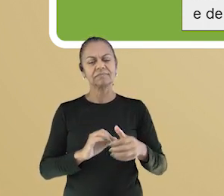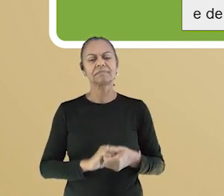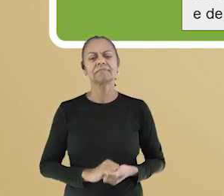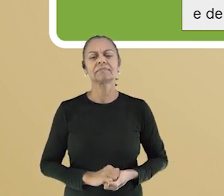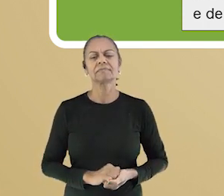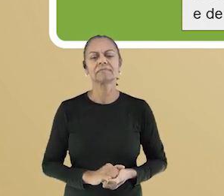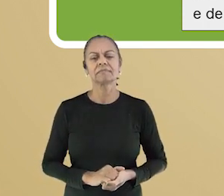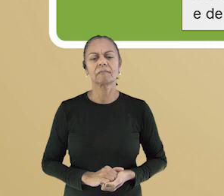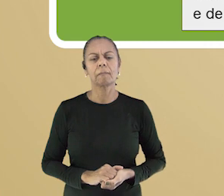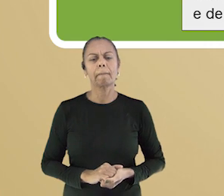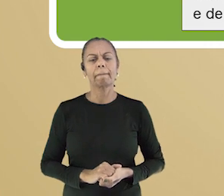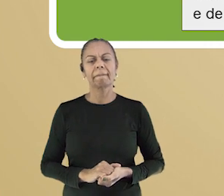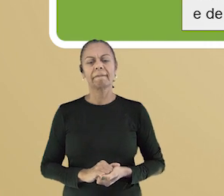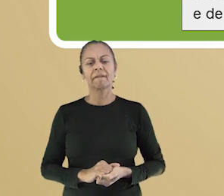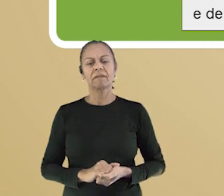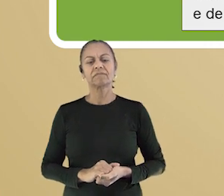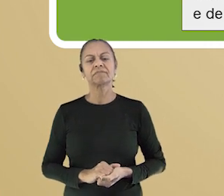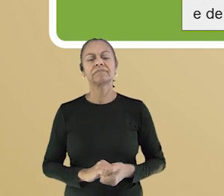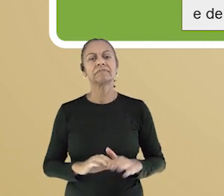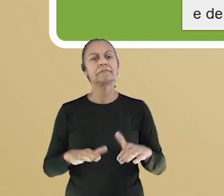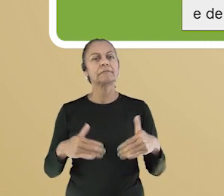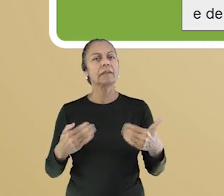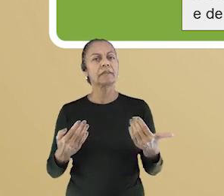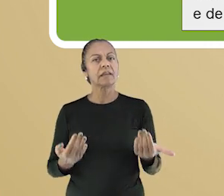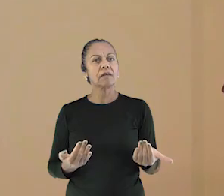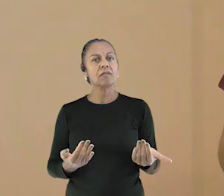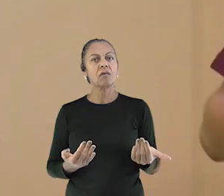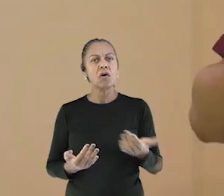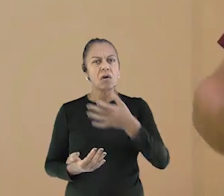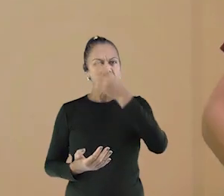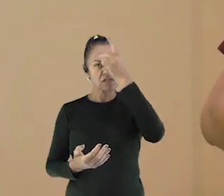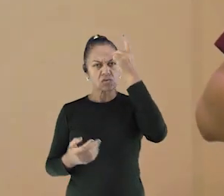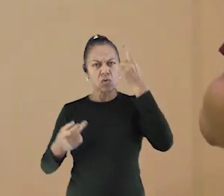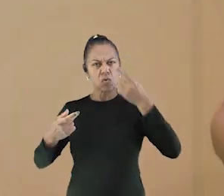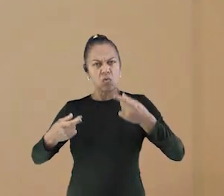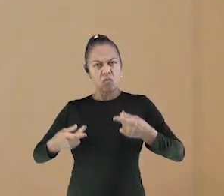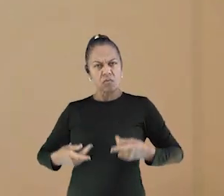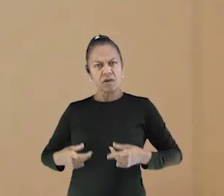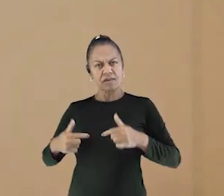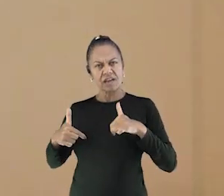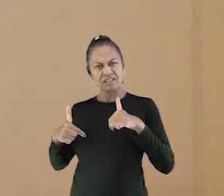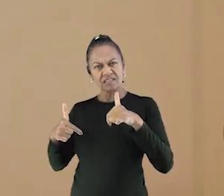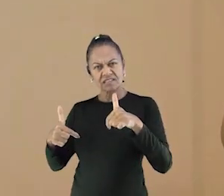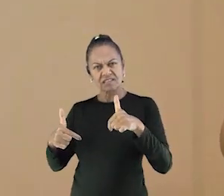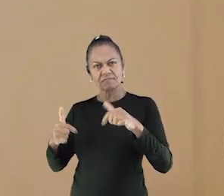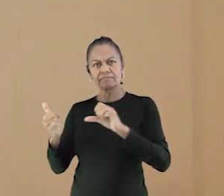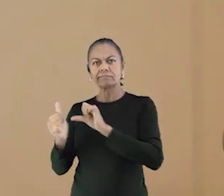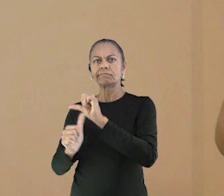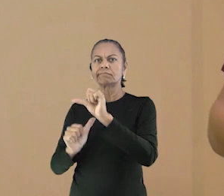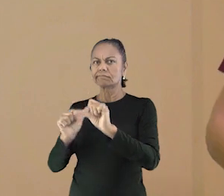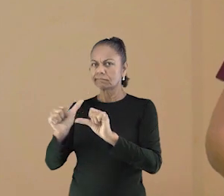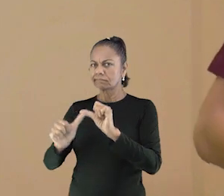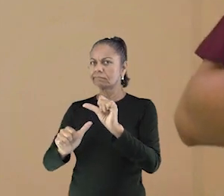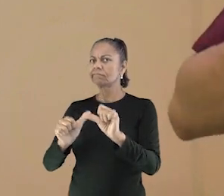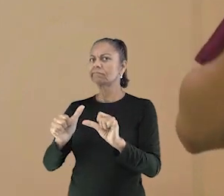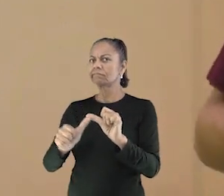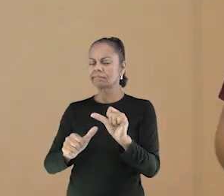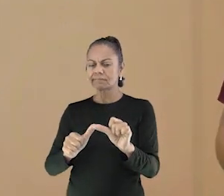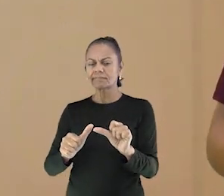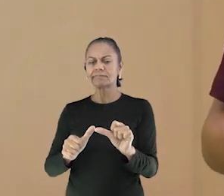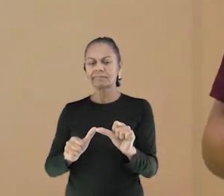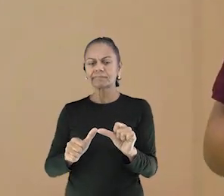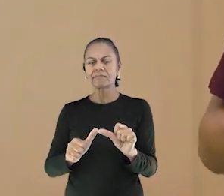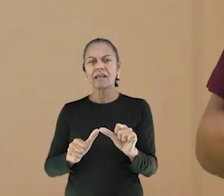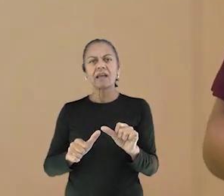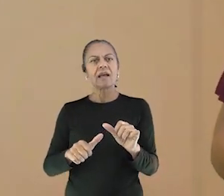que a das grandes produtoras de alimentos também. Com isso, a gente pode perceber que o homem é, de fato, o maior